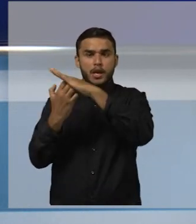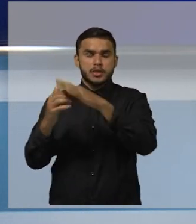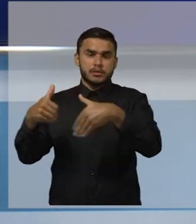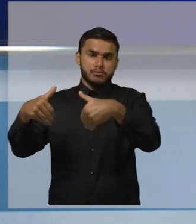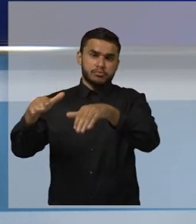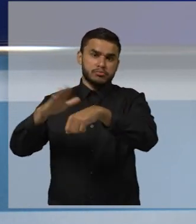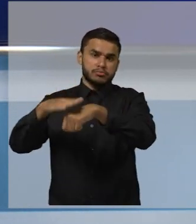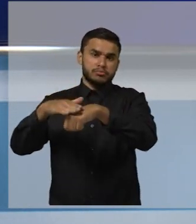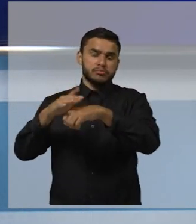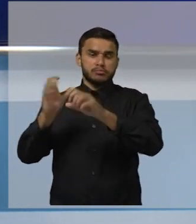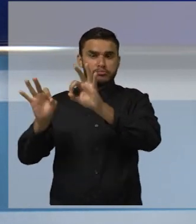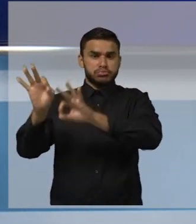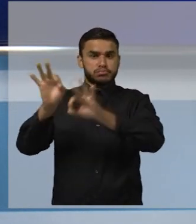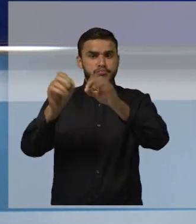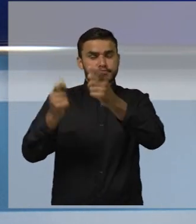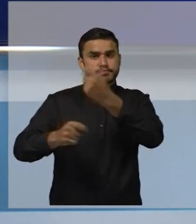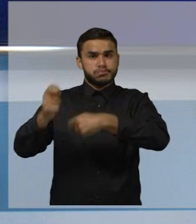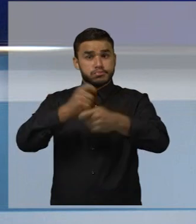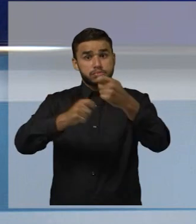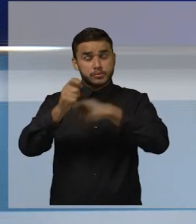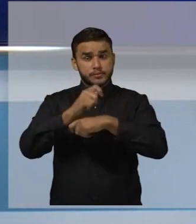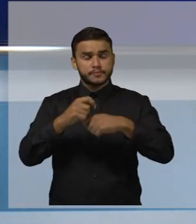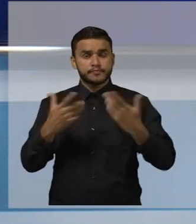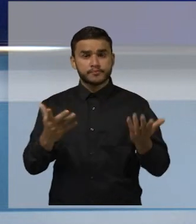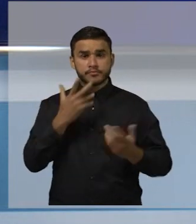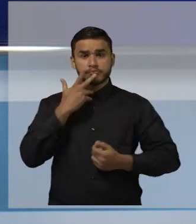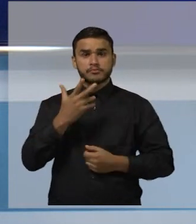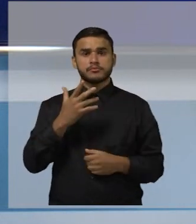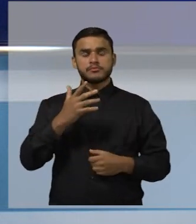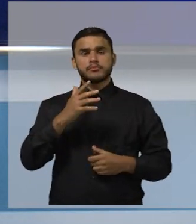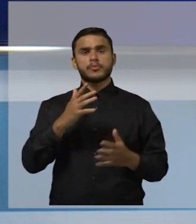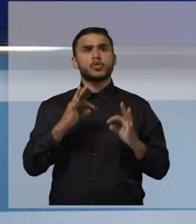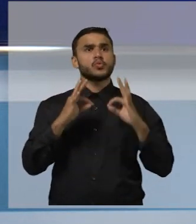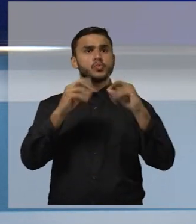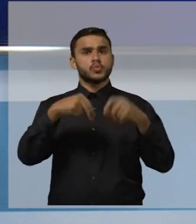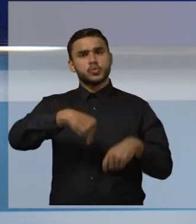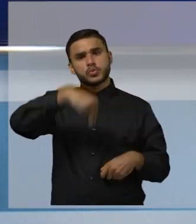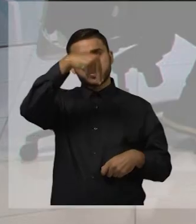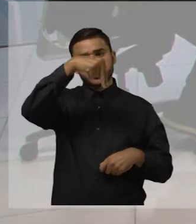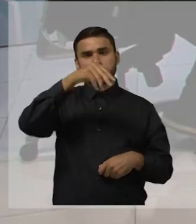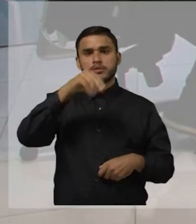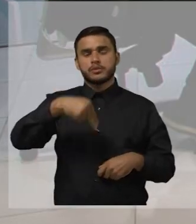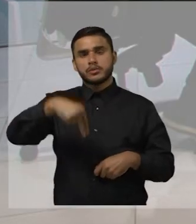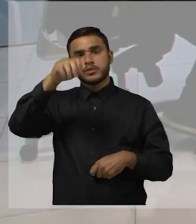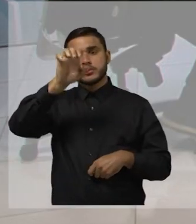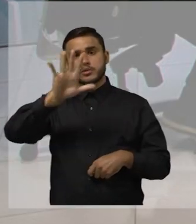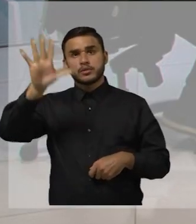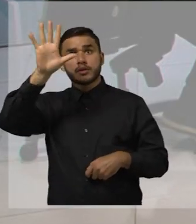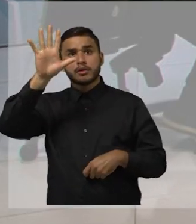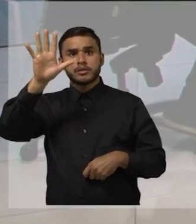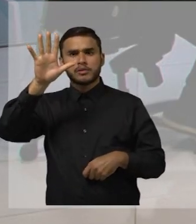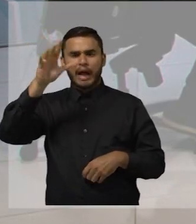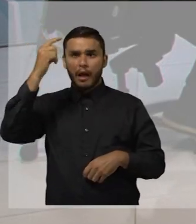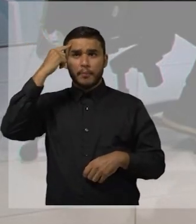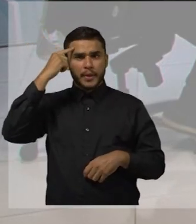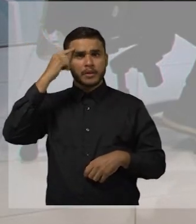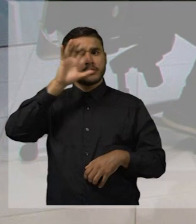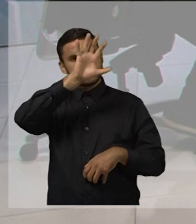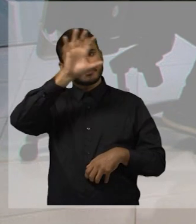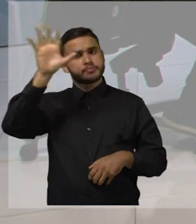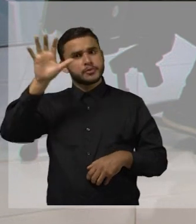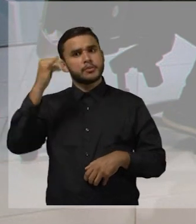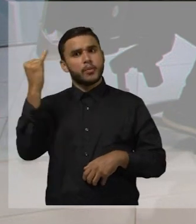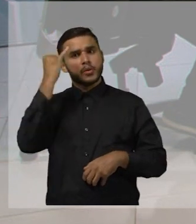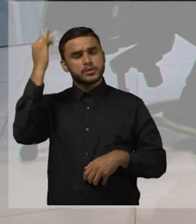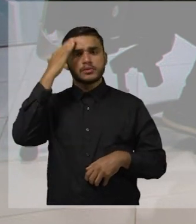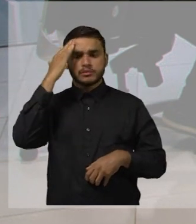país como o Brasil, que vai além dos mercados do Sudeste, contempla a Amazônia, contempla o Nordeste, só